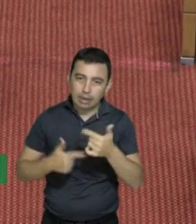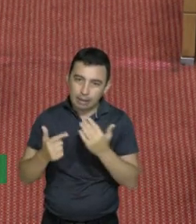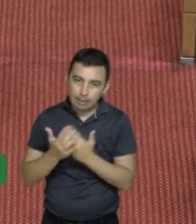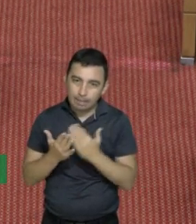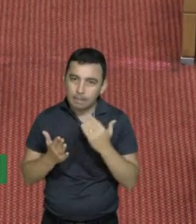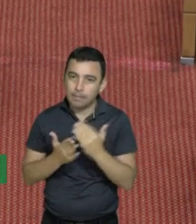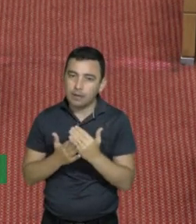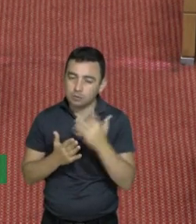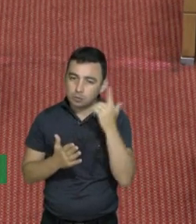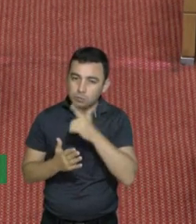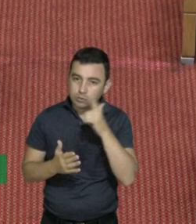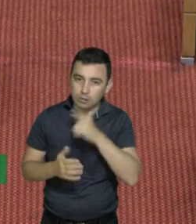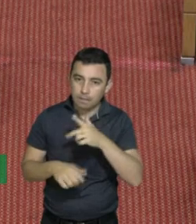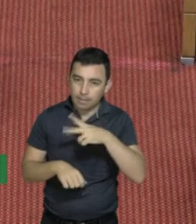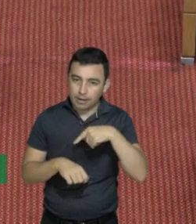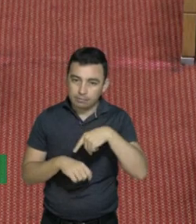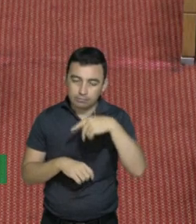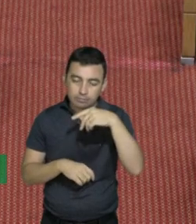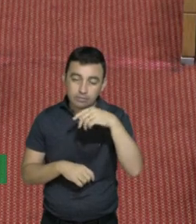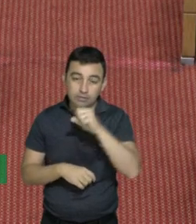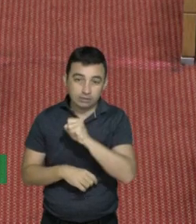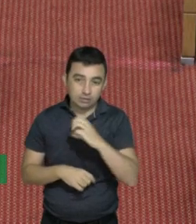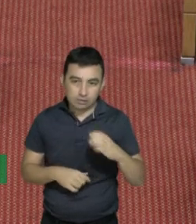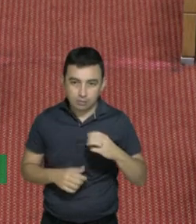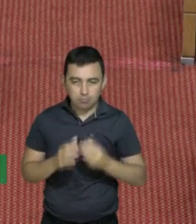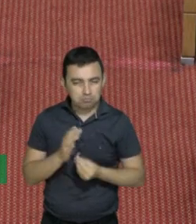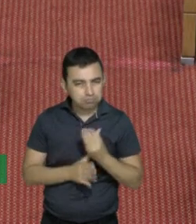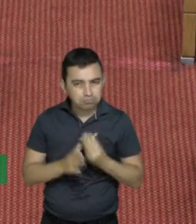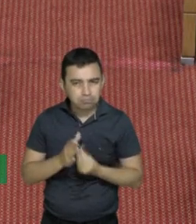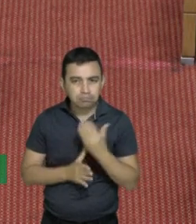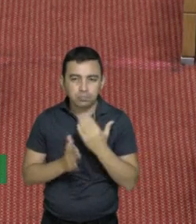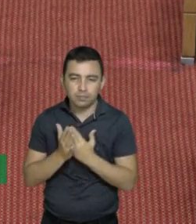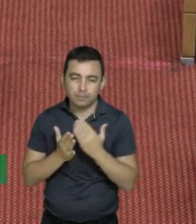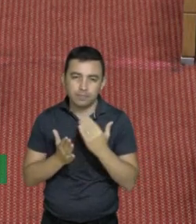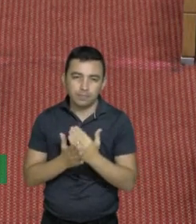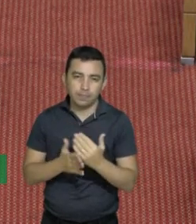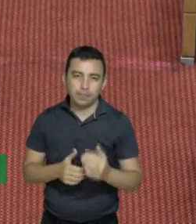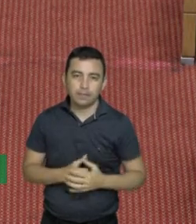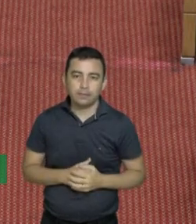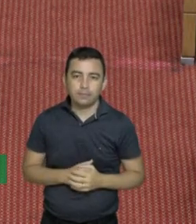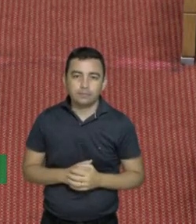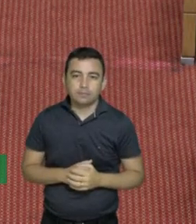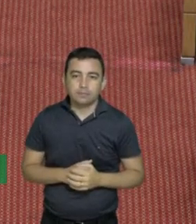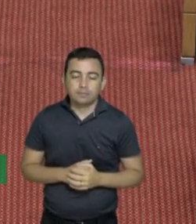que o país que Santa Catarina produz cada vez mais muito obrigado